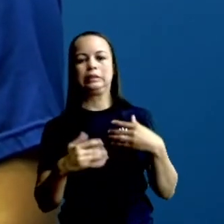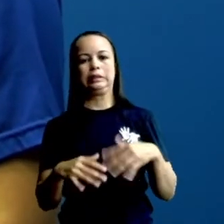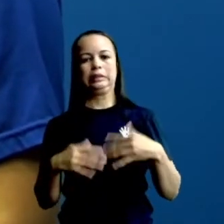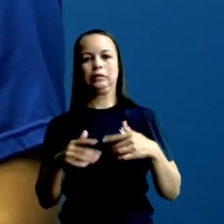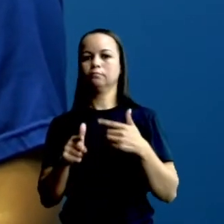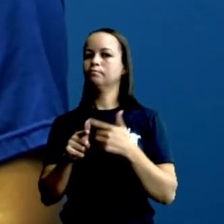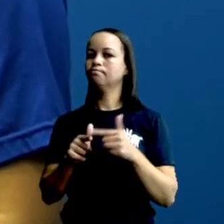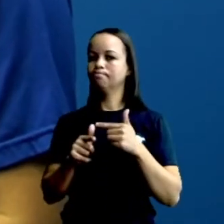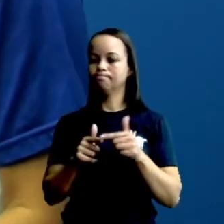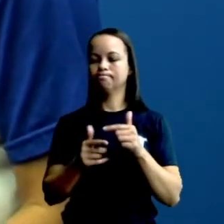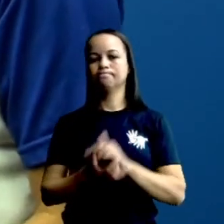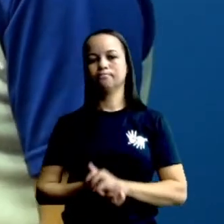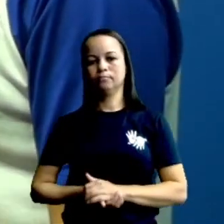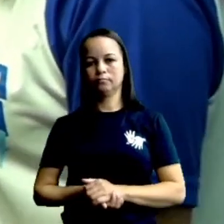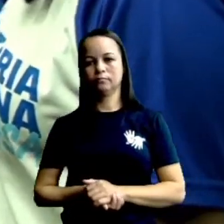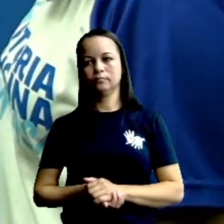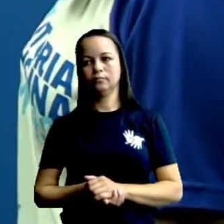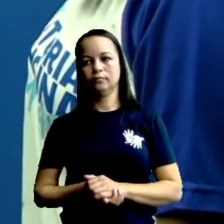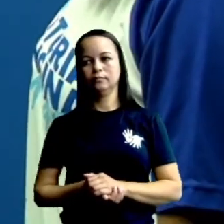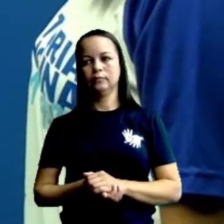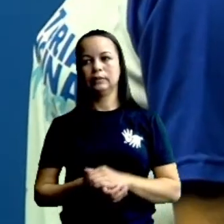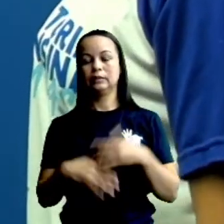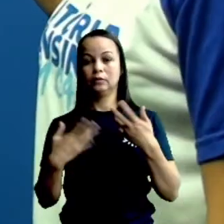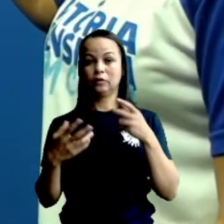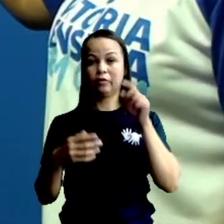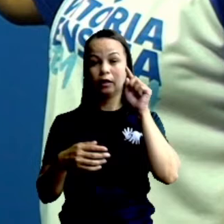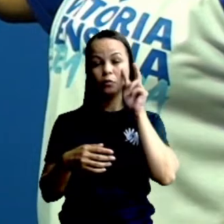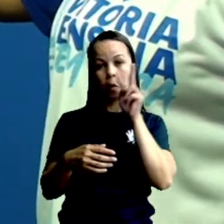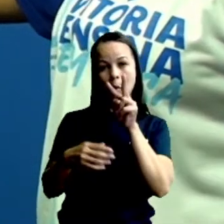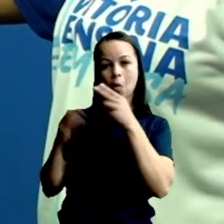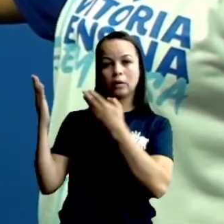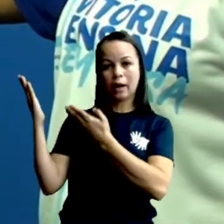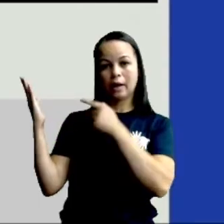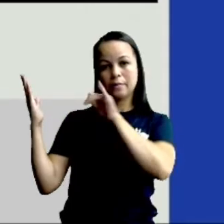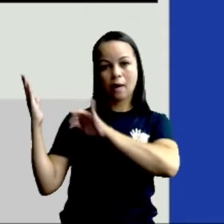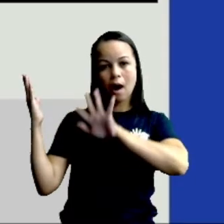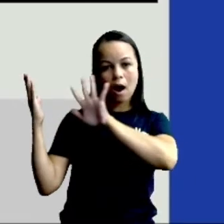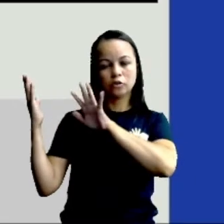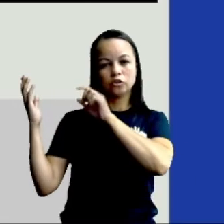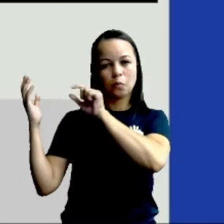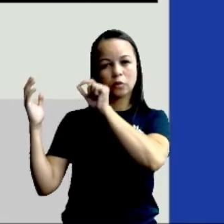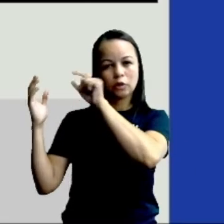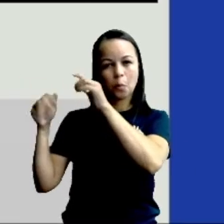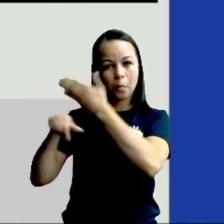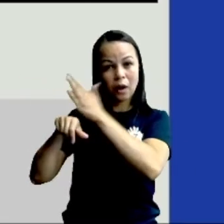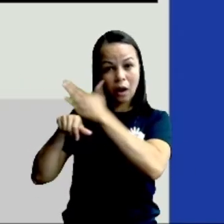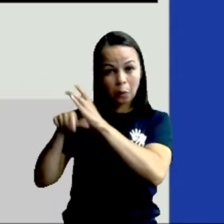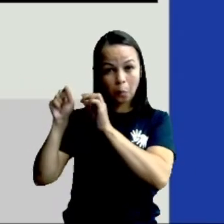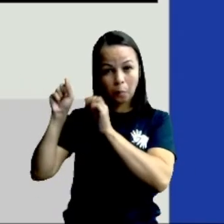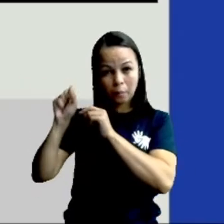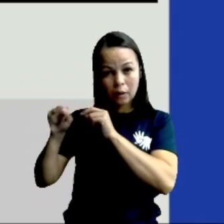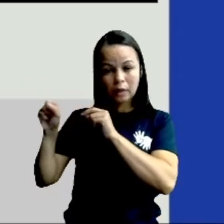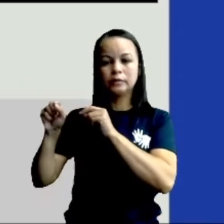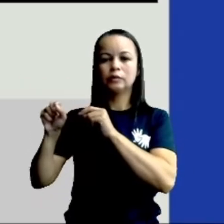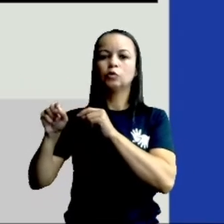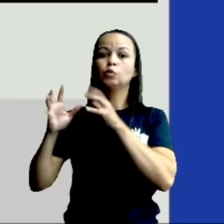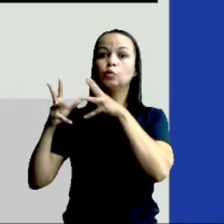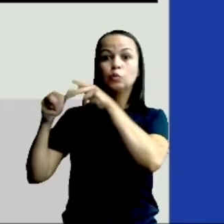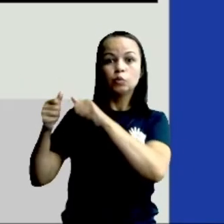o problema. Então, minha gente, tá vendo esses pontinhos brancos aí na imagem? Isso tudinho é